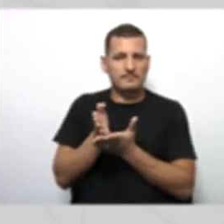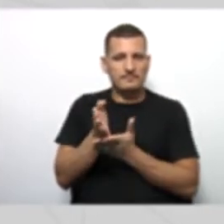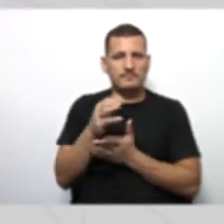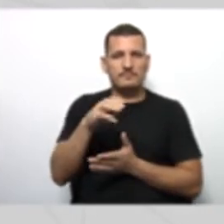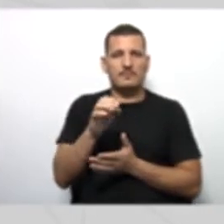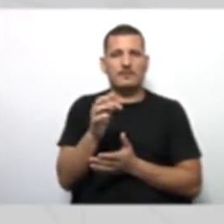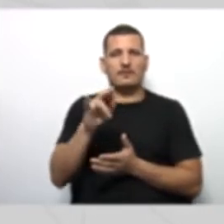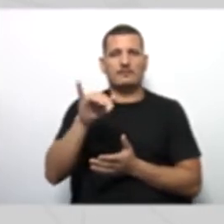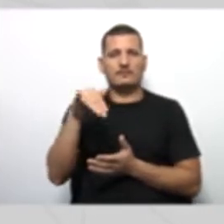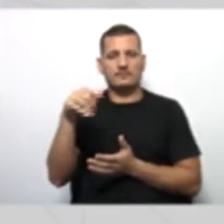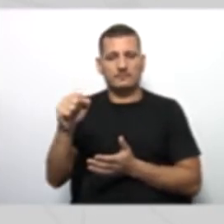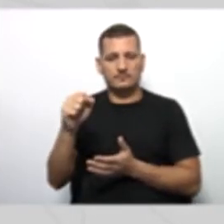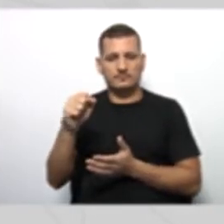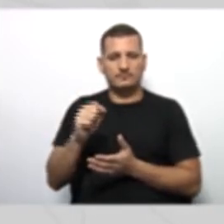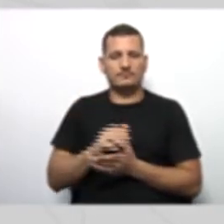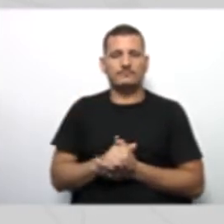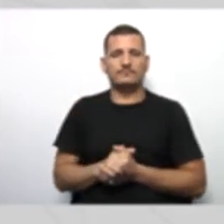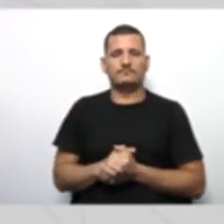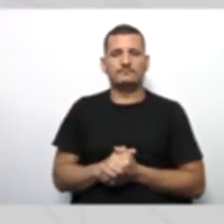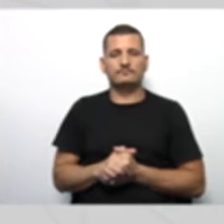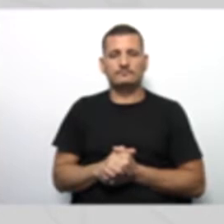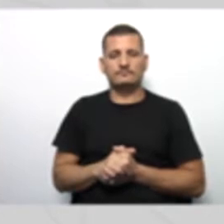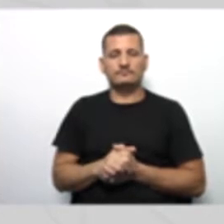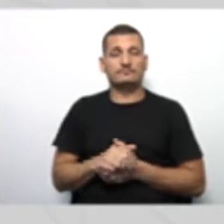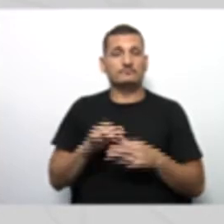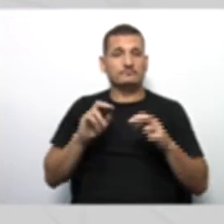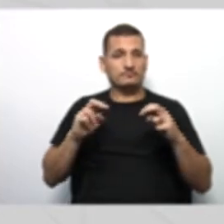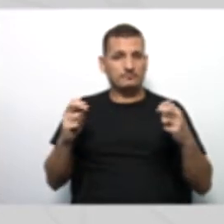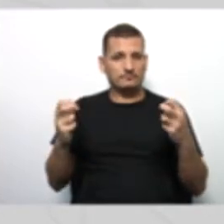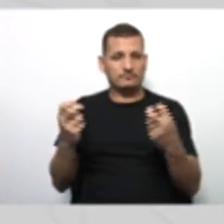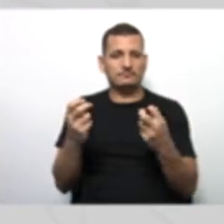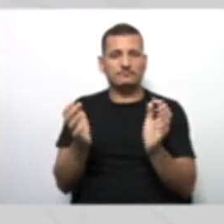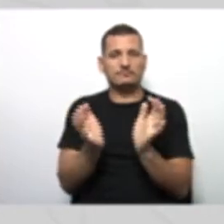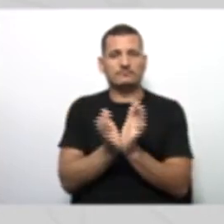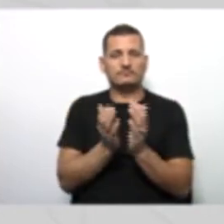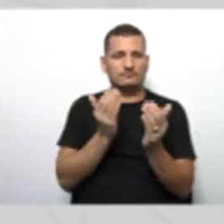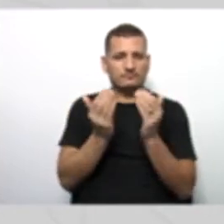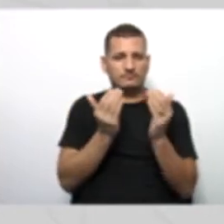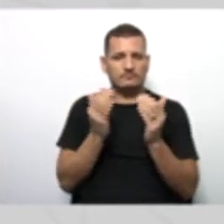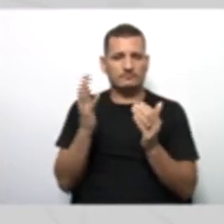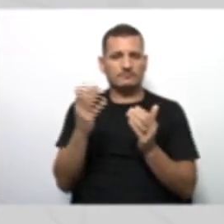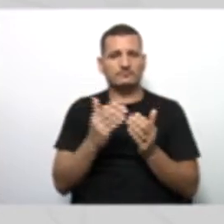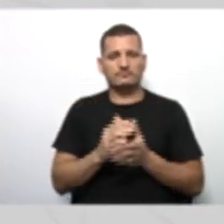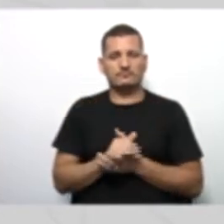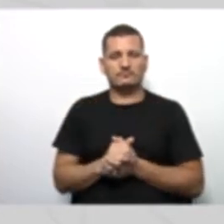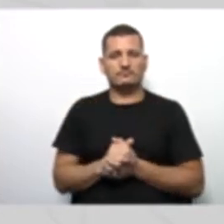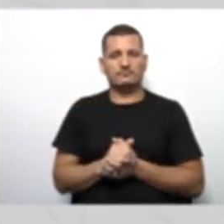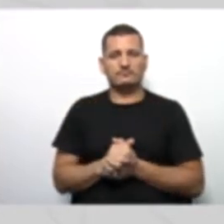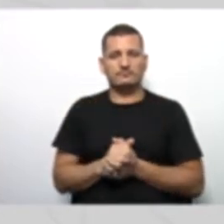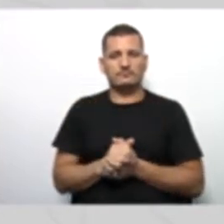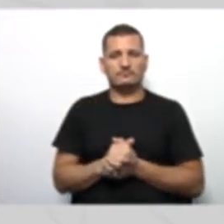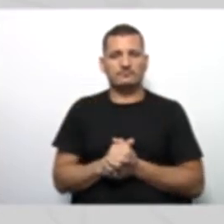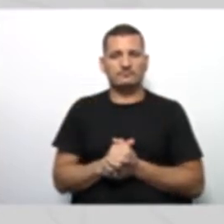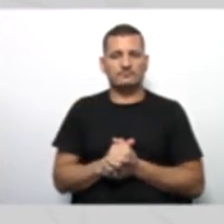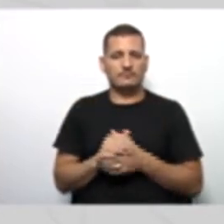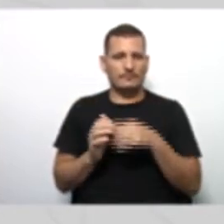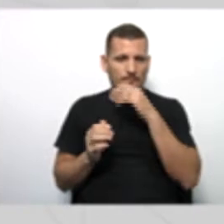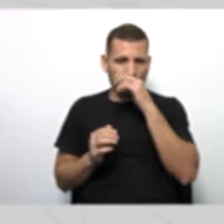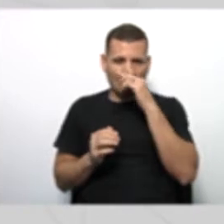gente colocou antes, tá? Vamos decidir a metodologia, de novo, as responsabilidades, orçamentos,